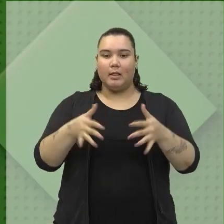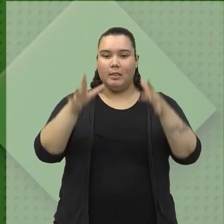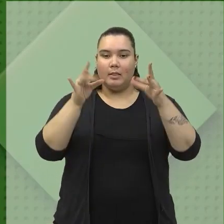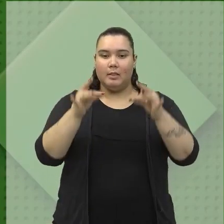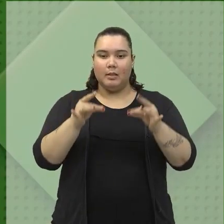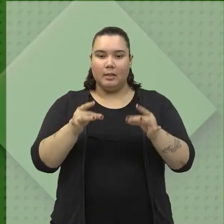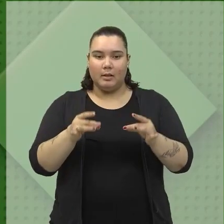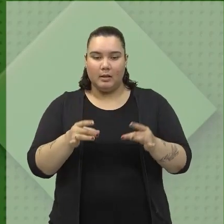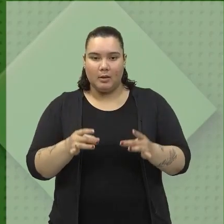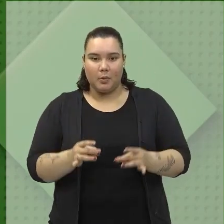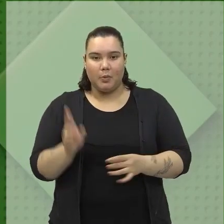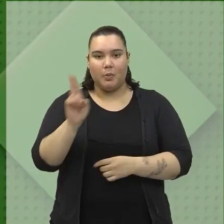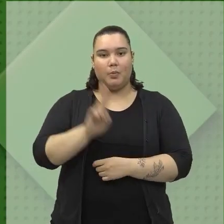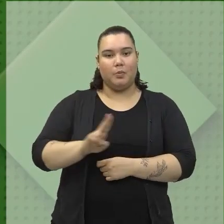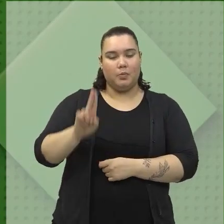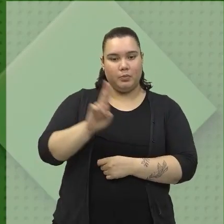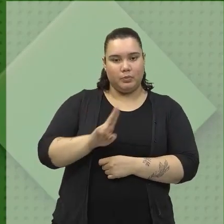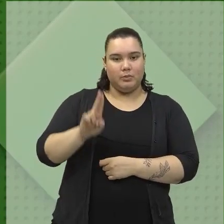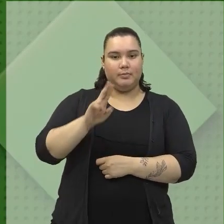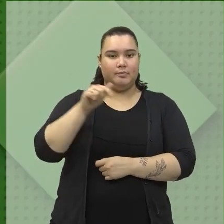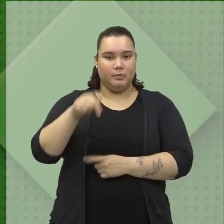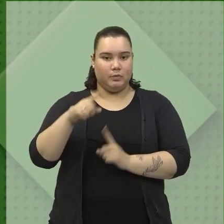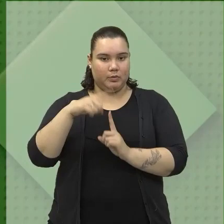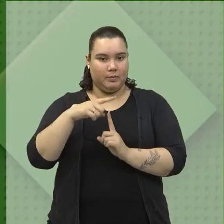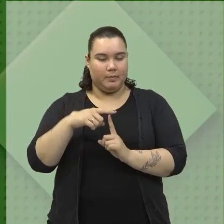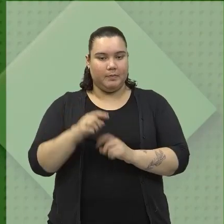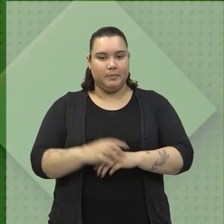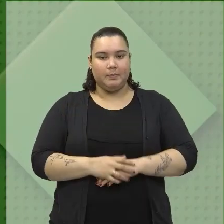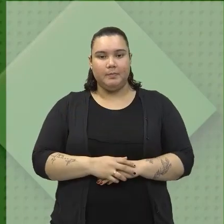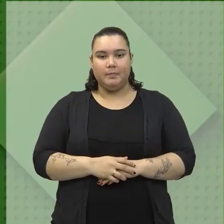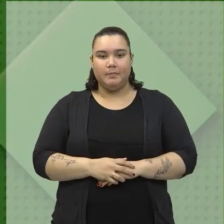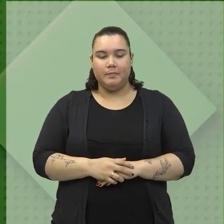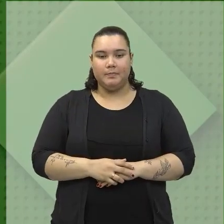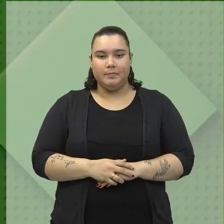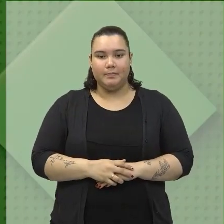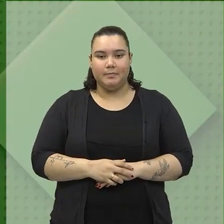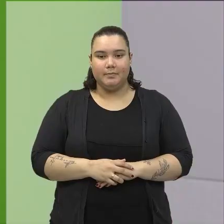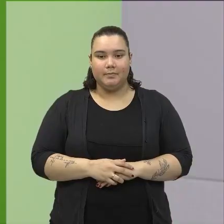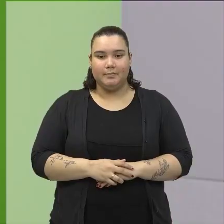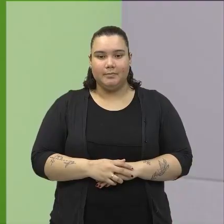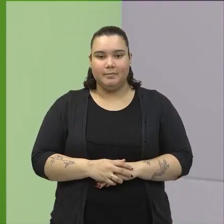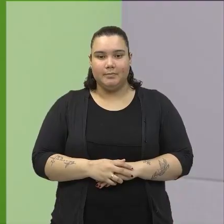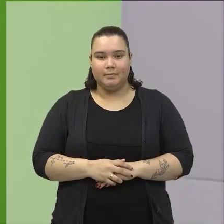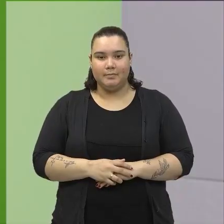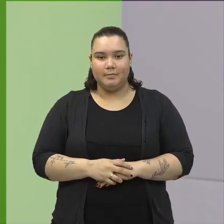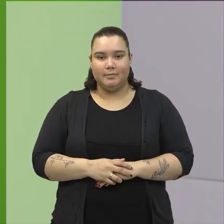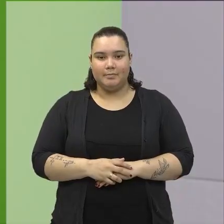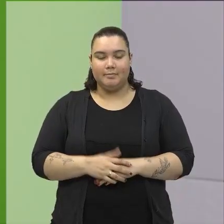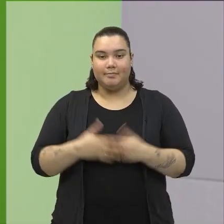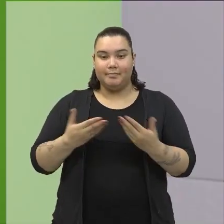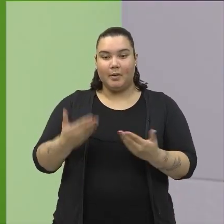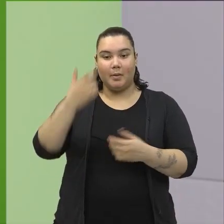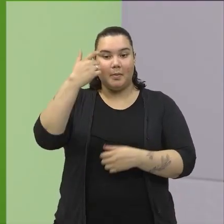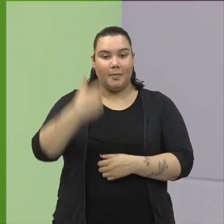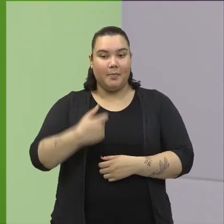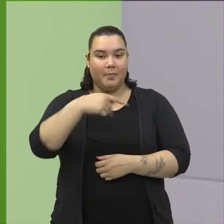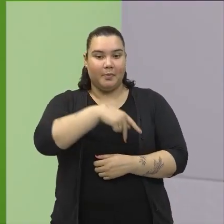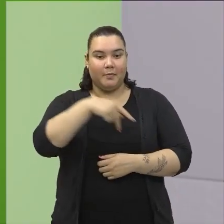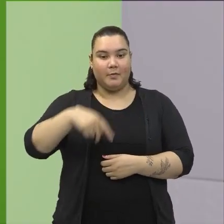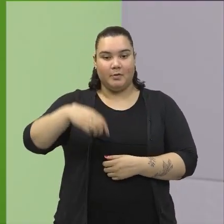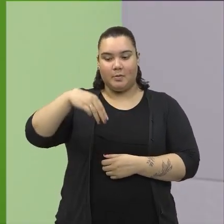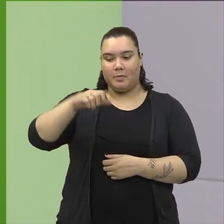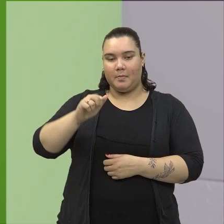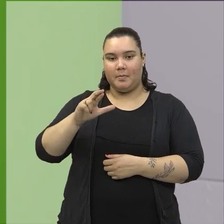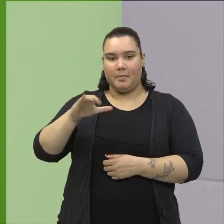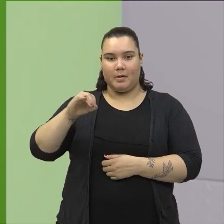o funcionamento detalhado aí de uma usina hidrelétrica. Presta atenção e a gente já volta. Eu sou o professor Marcos